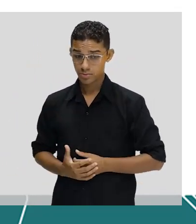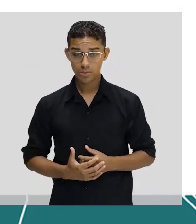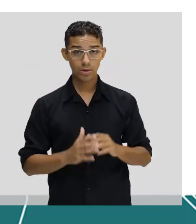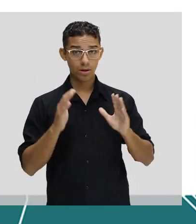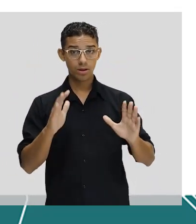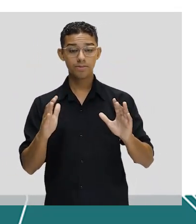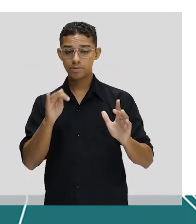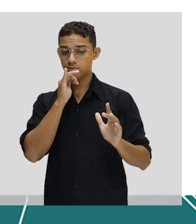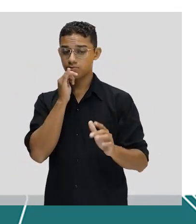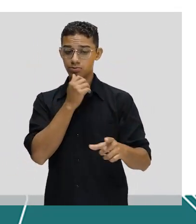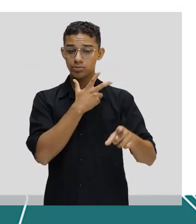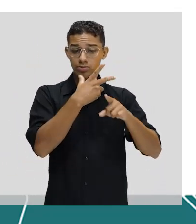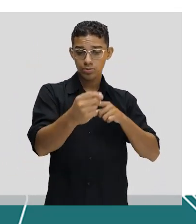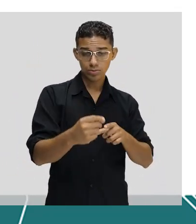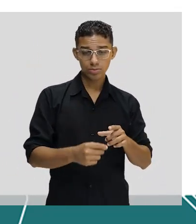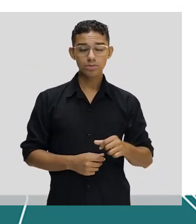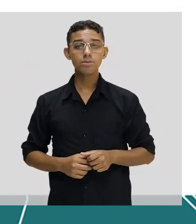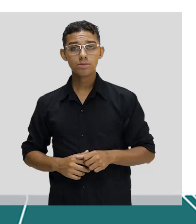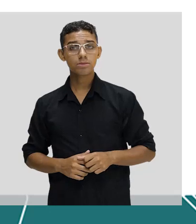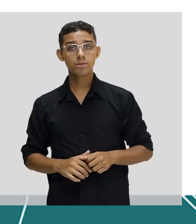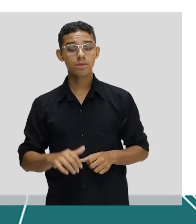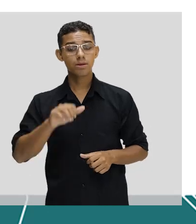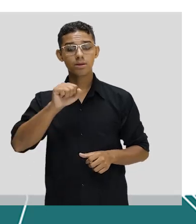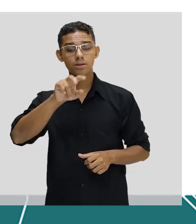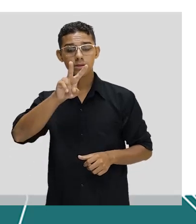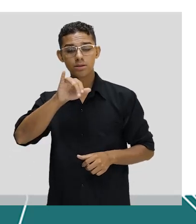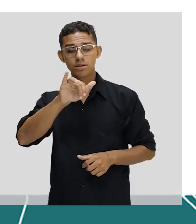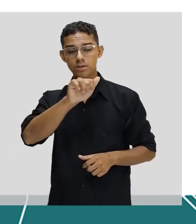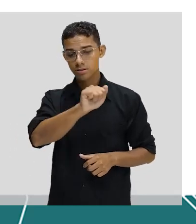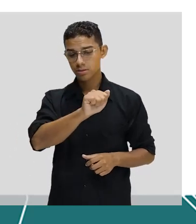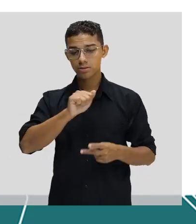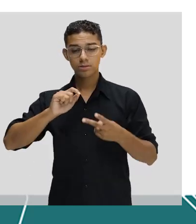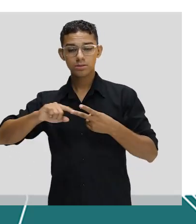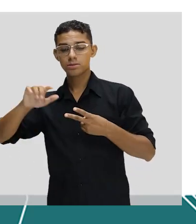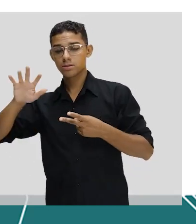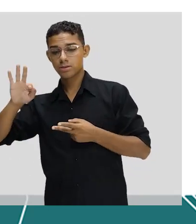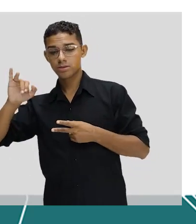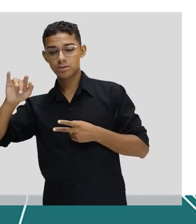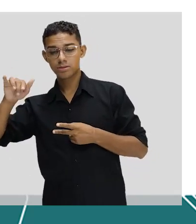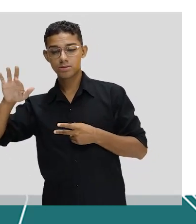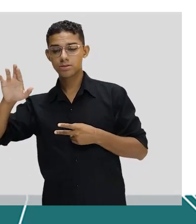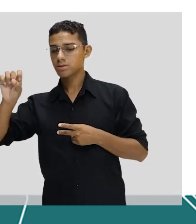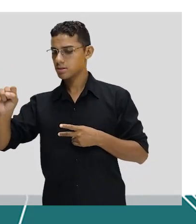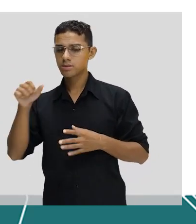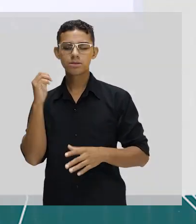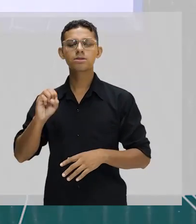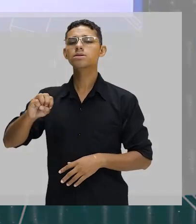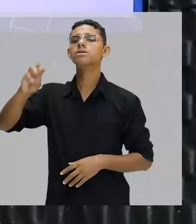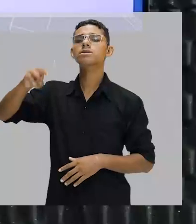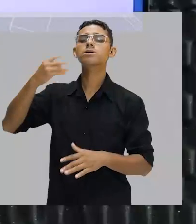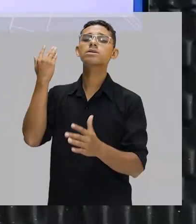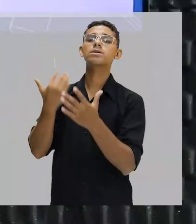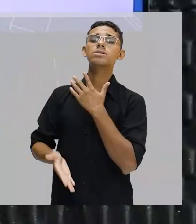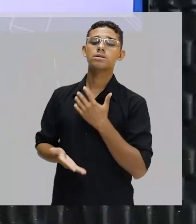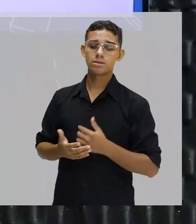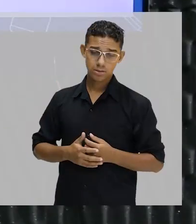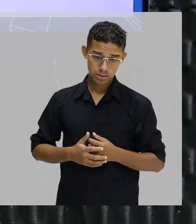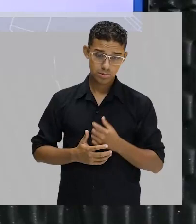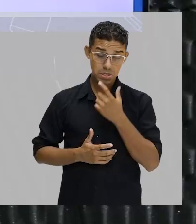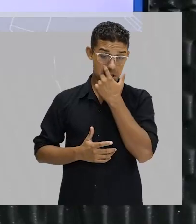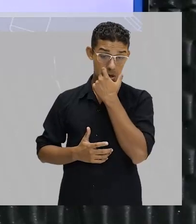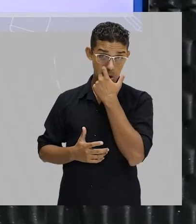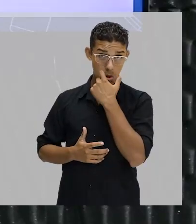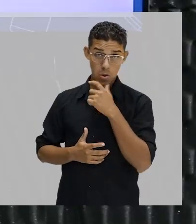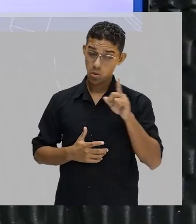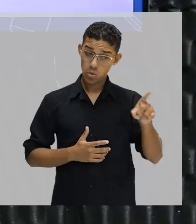a construção que ele fez entre Avaí e Figueirense, né? Nessa frase, é difícil interpretar quem perdeu o jogo. Quem foi que perdeu? Foi o